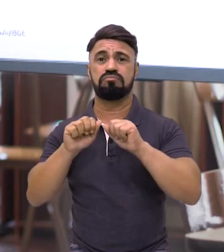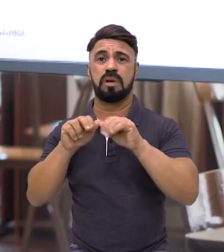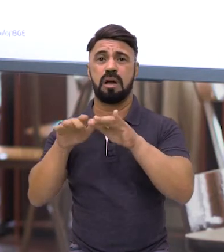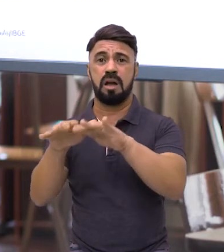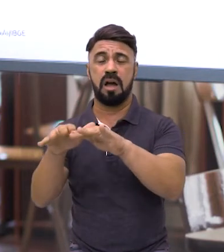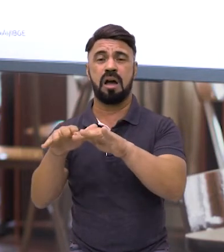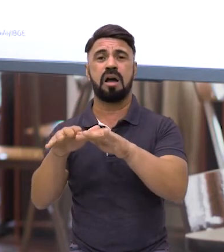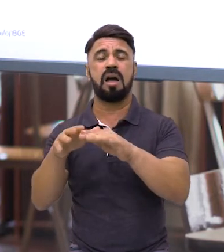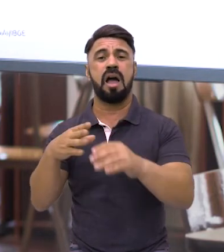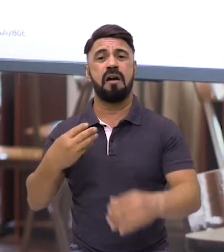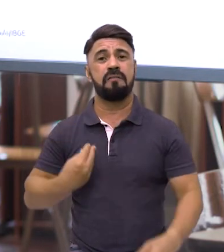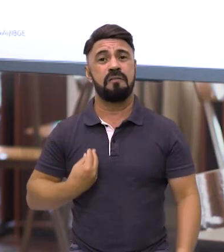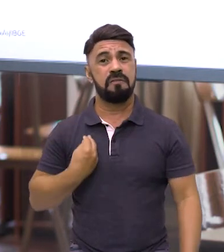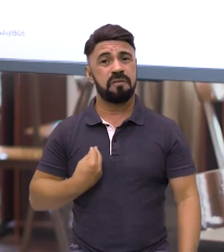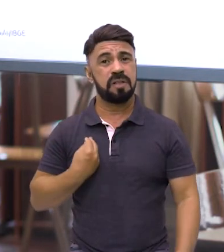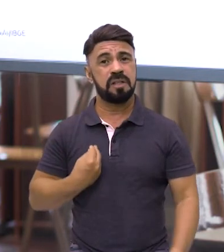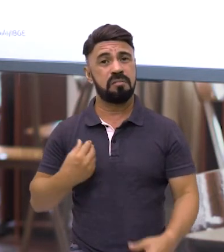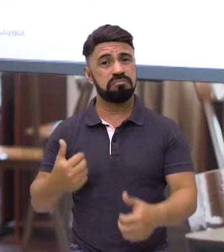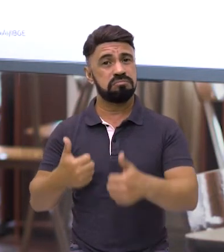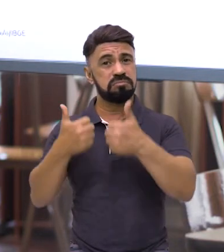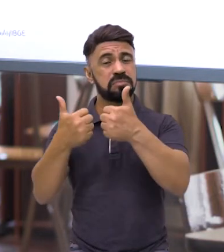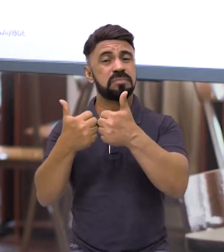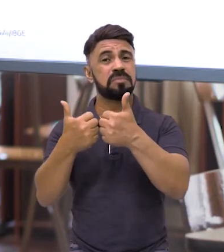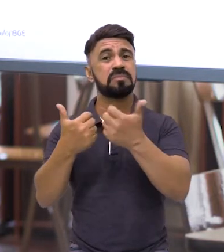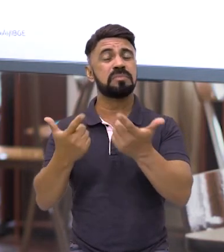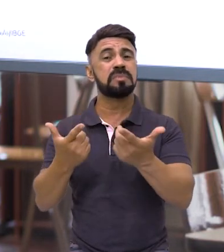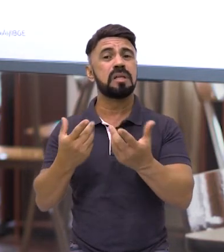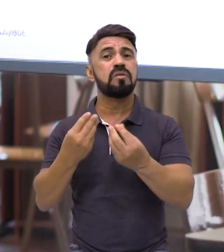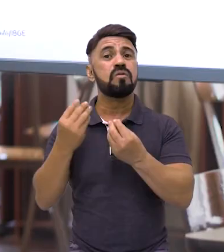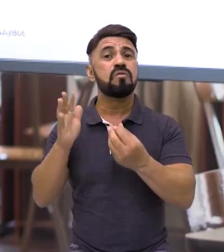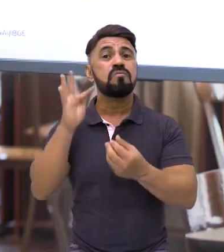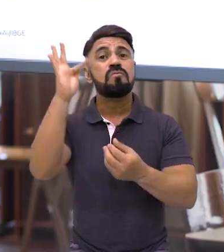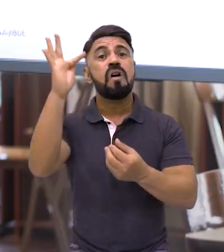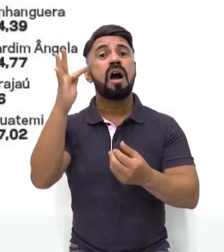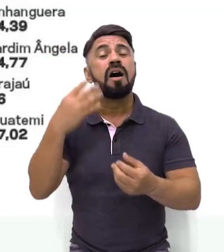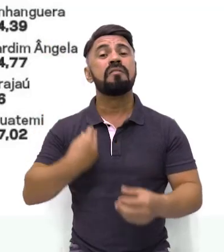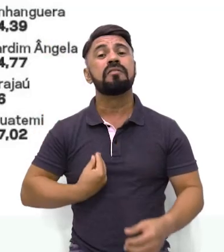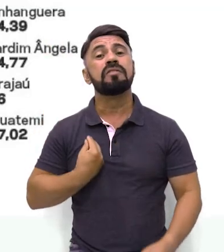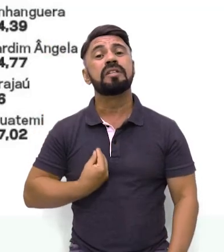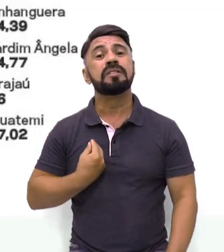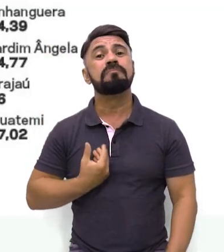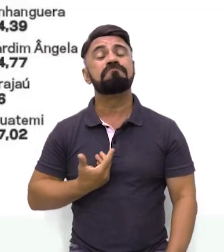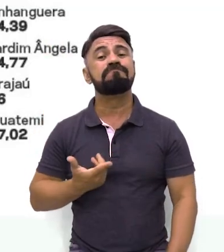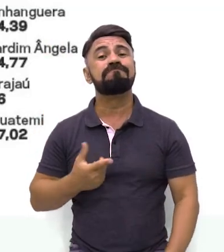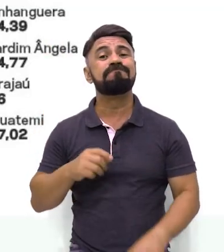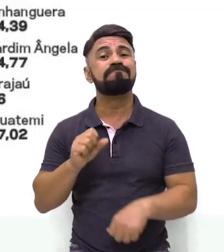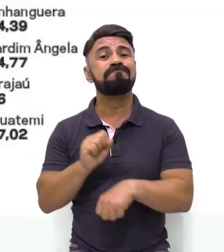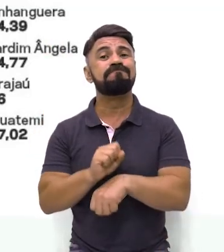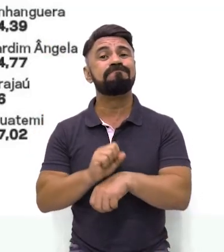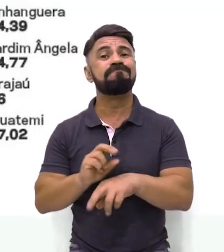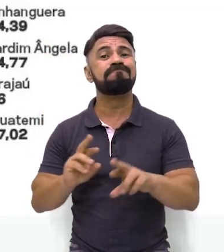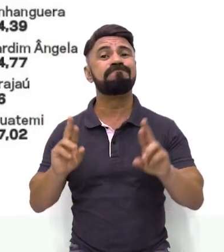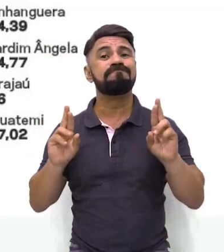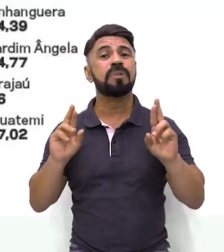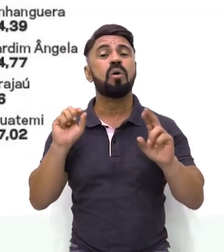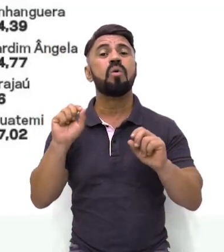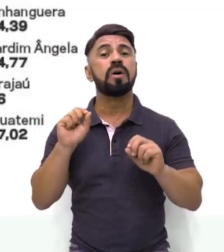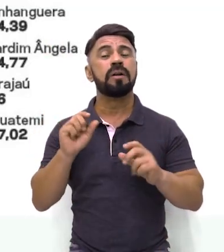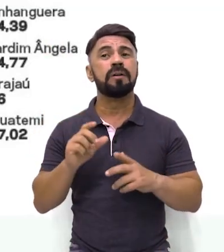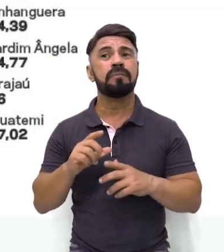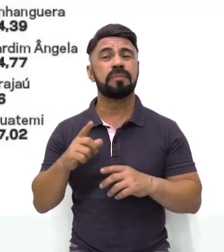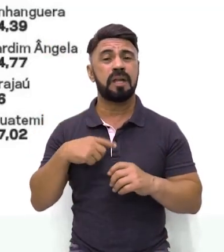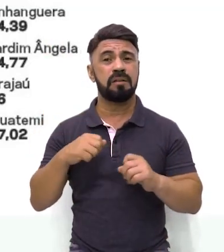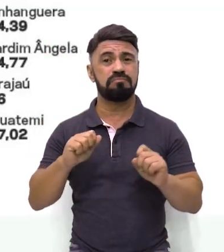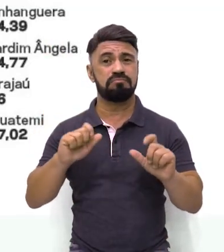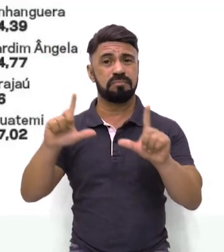à qualidade de vida e à expectativa de vida também, gente. Nesse mapa aqui, nós